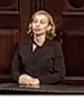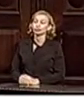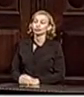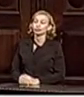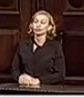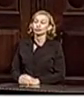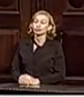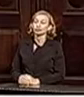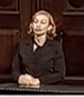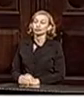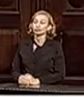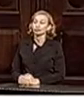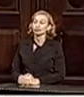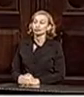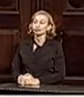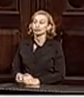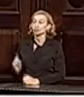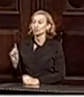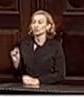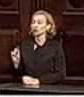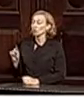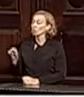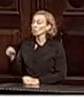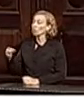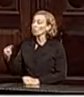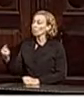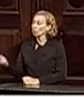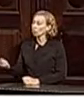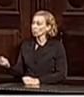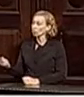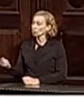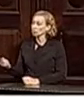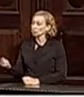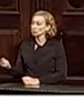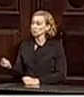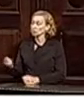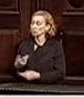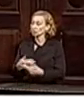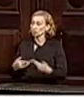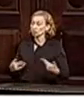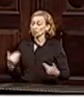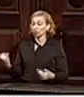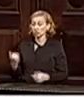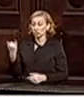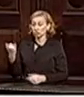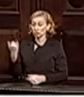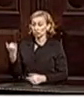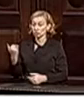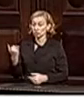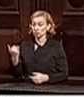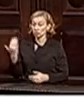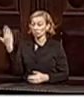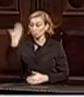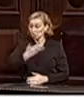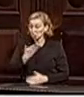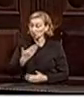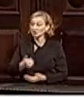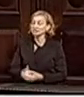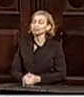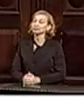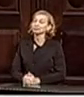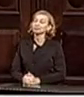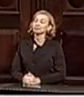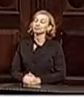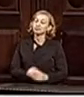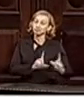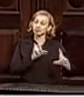flagrante de parlamentares, que a comunicação foi direta ao órgão que estava